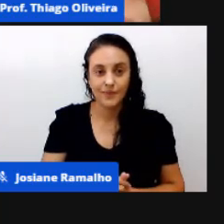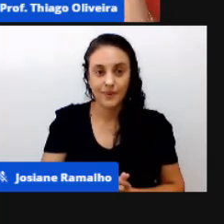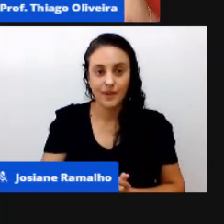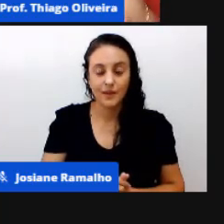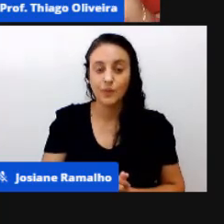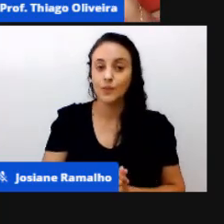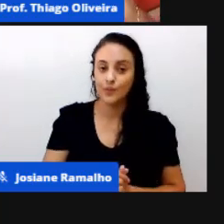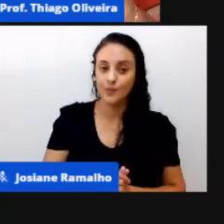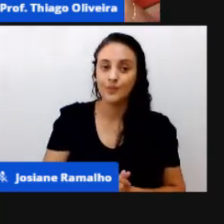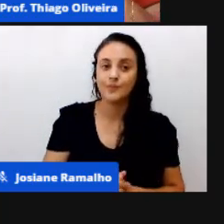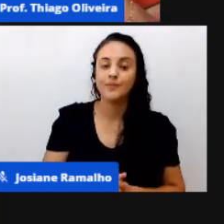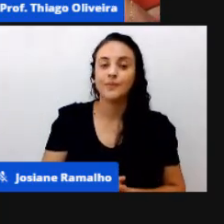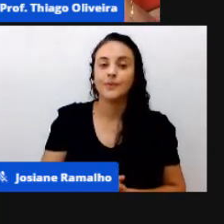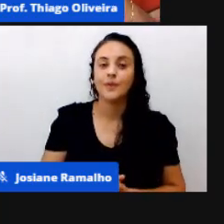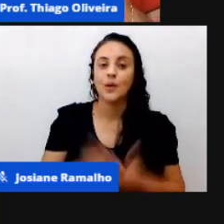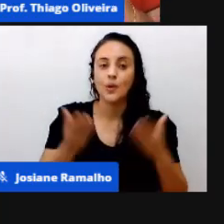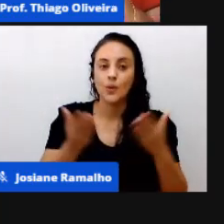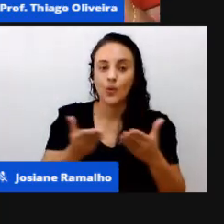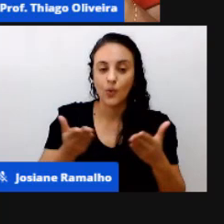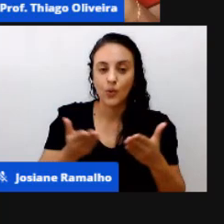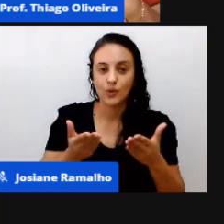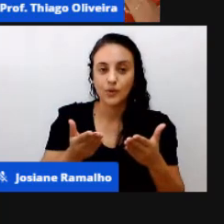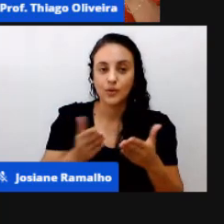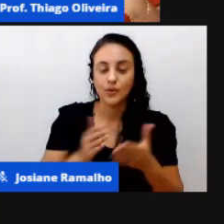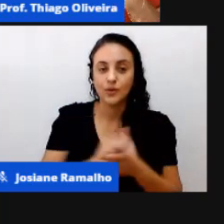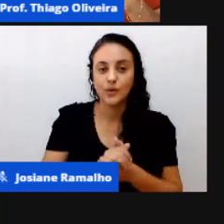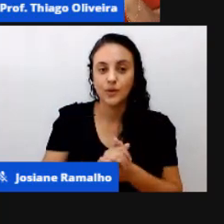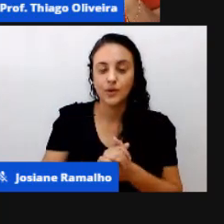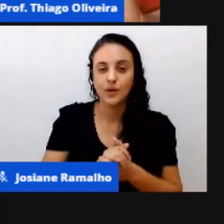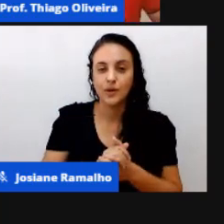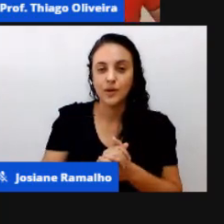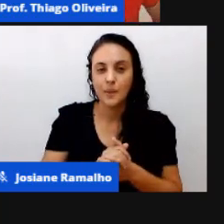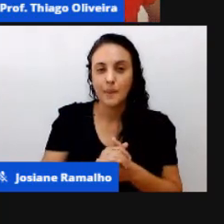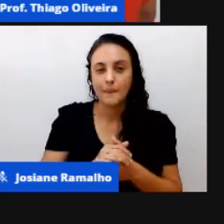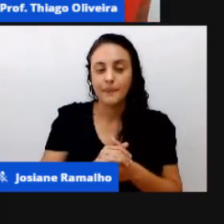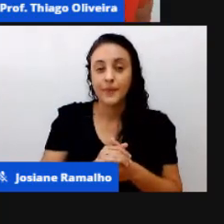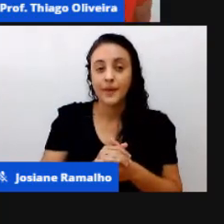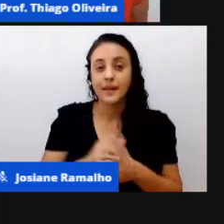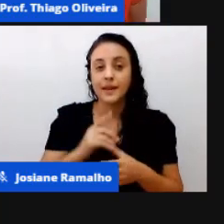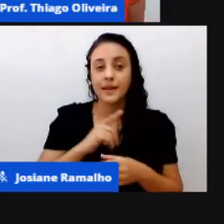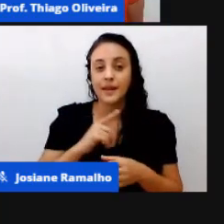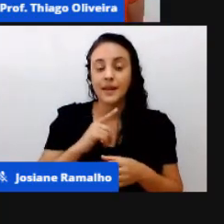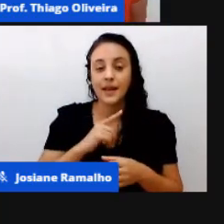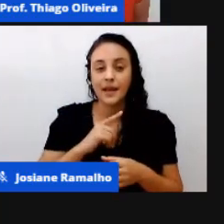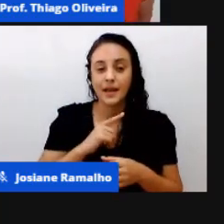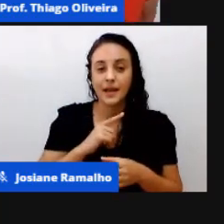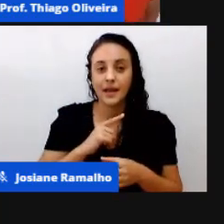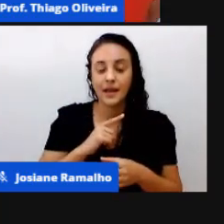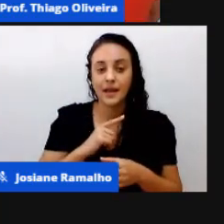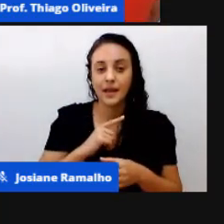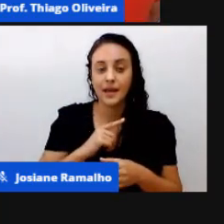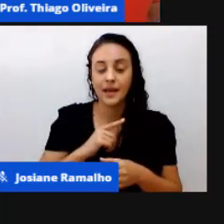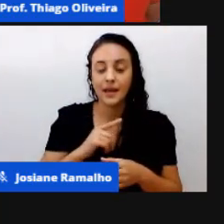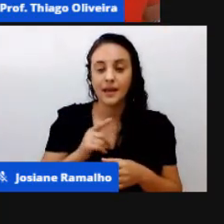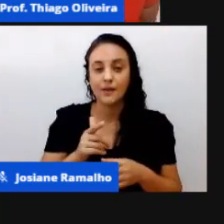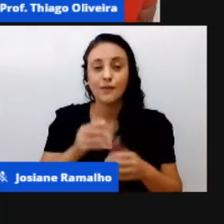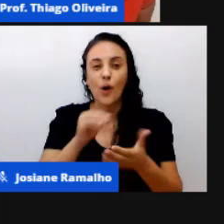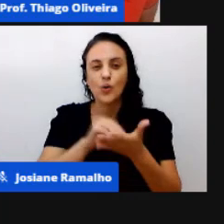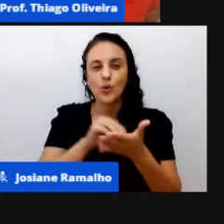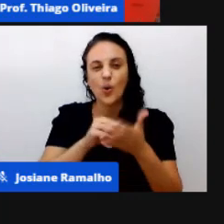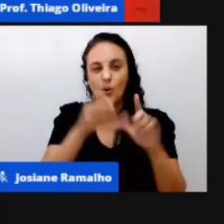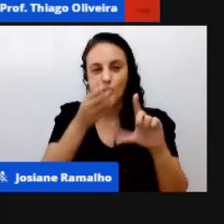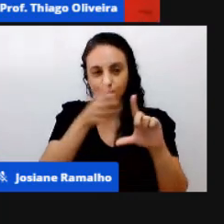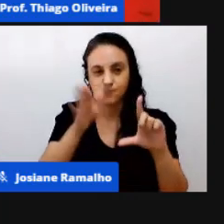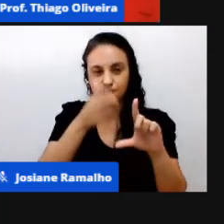Ficou a dica, eu acho que saiu uma lâmina, mas tem a dica do Meet também, como aulas